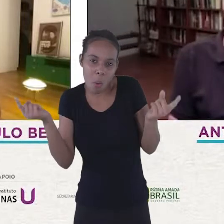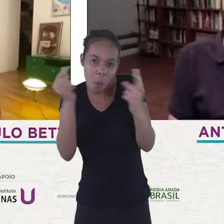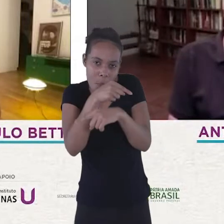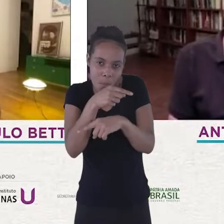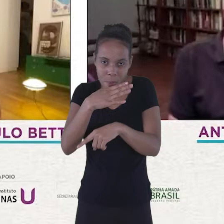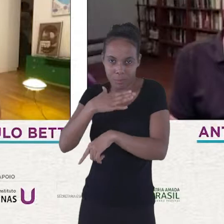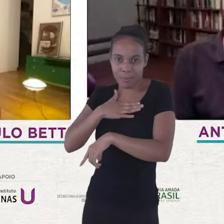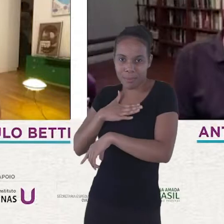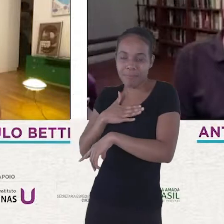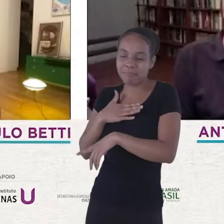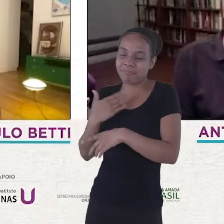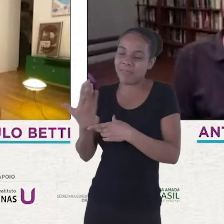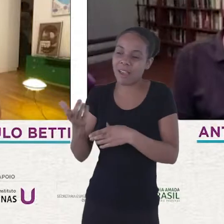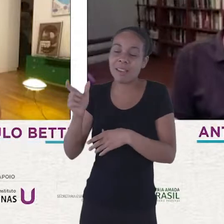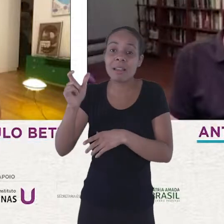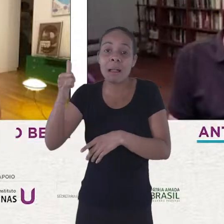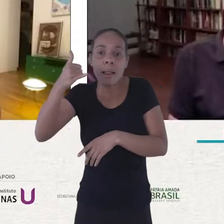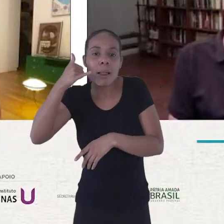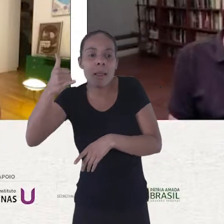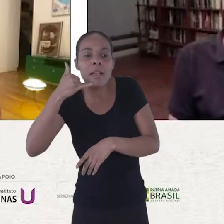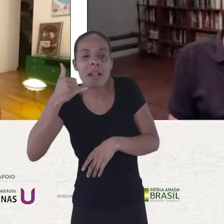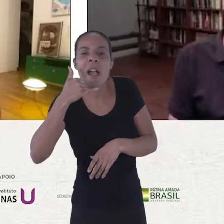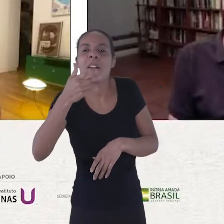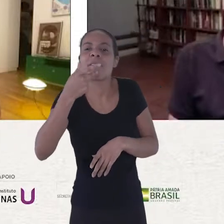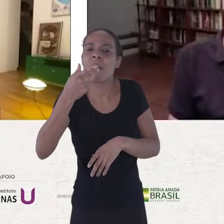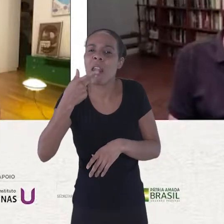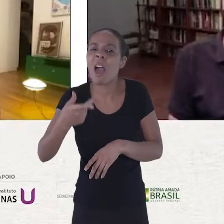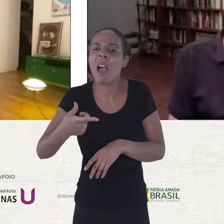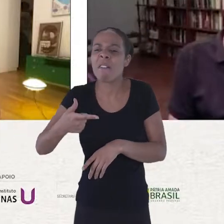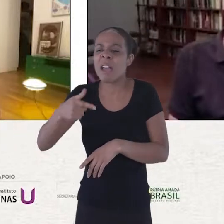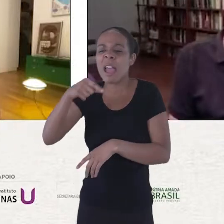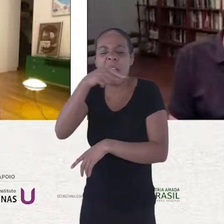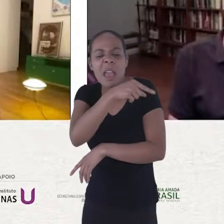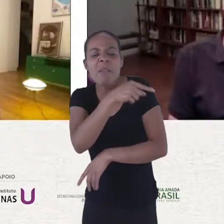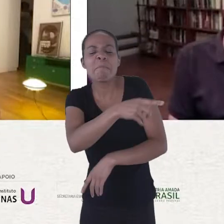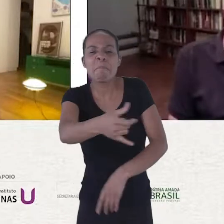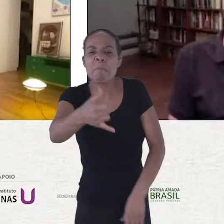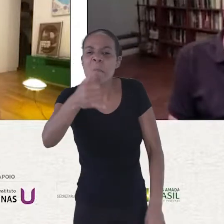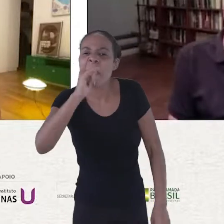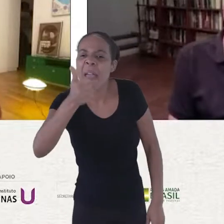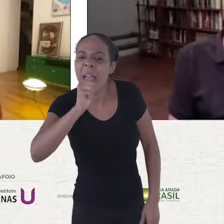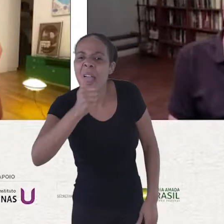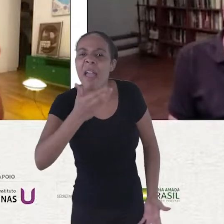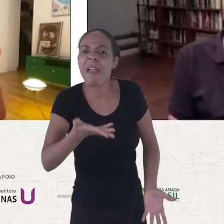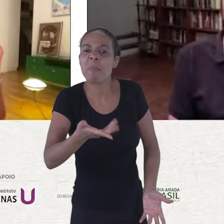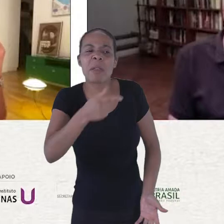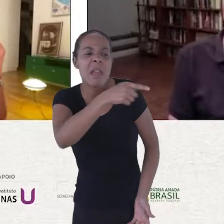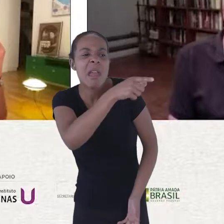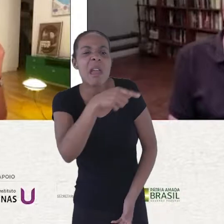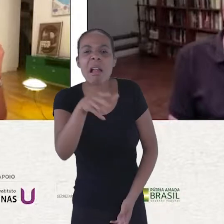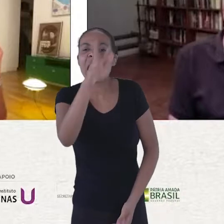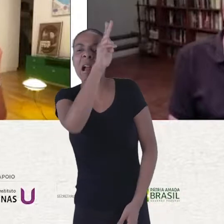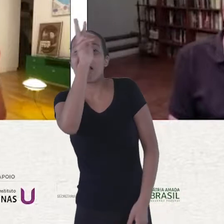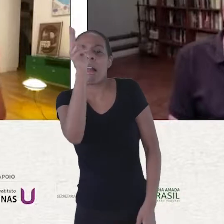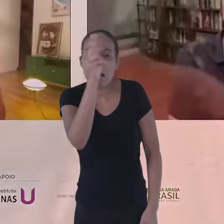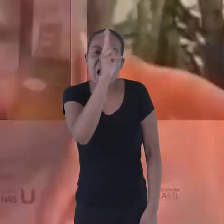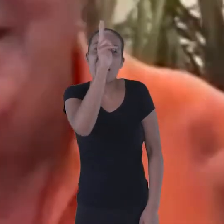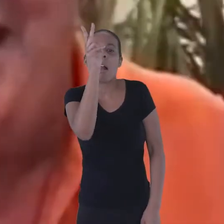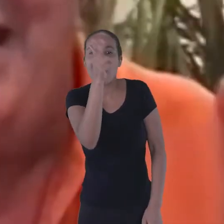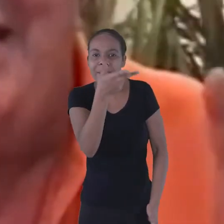maneira nenhuma, porque eu era responsável, porque eu sei que eu era bem, porque era isso, que era aquilo, que era aquilo, que era... E eu me lembro que a maior emoção que eu